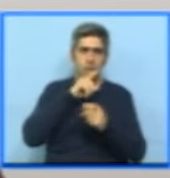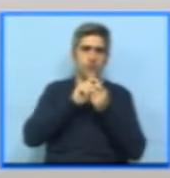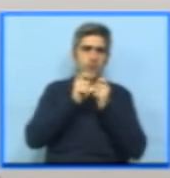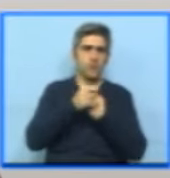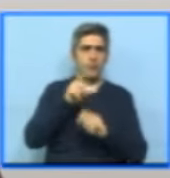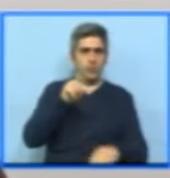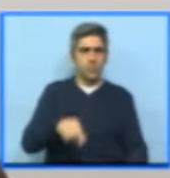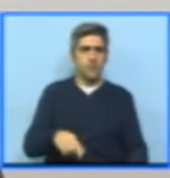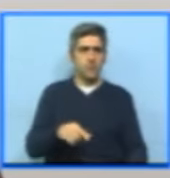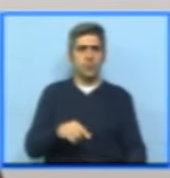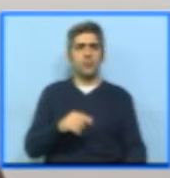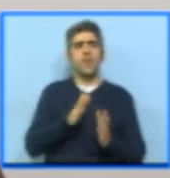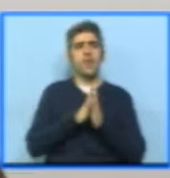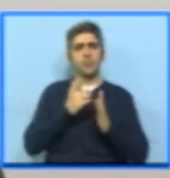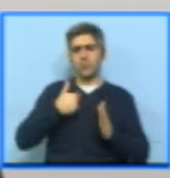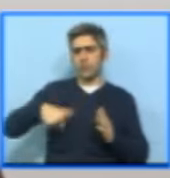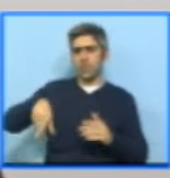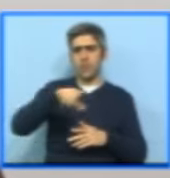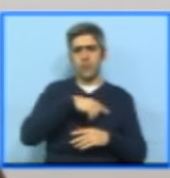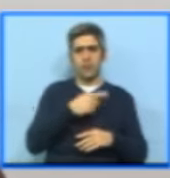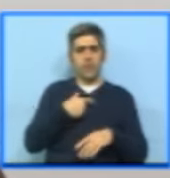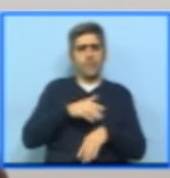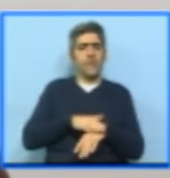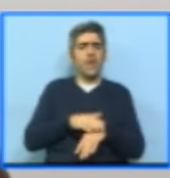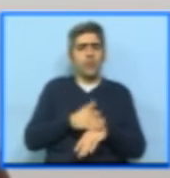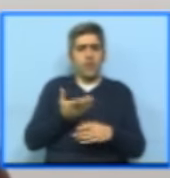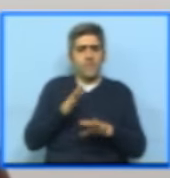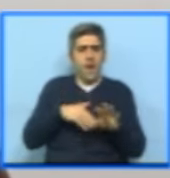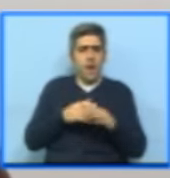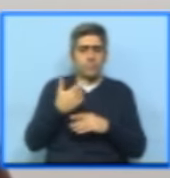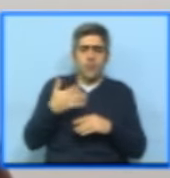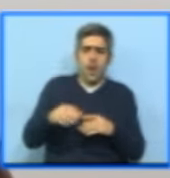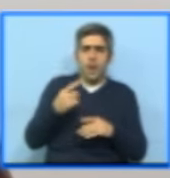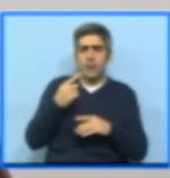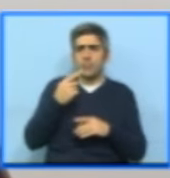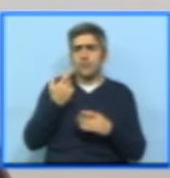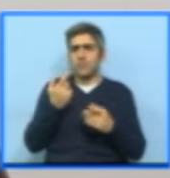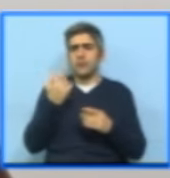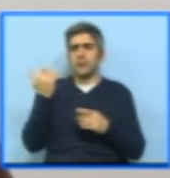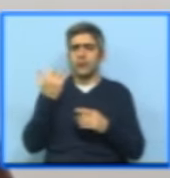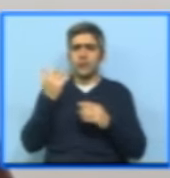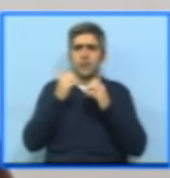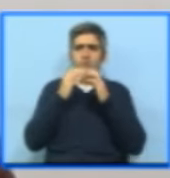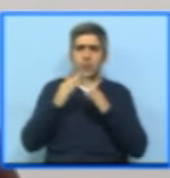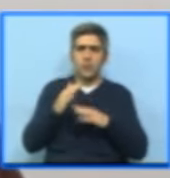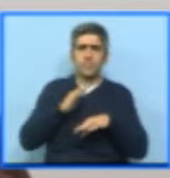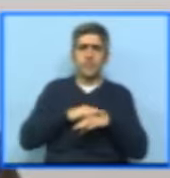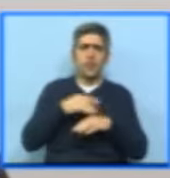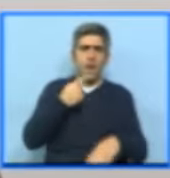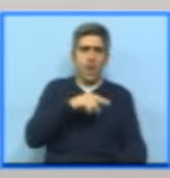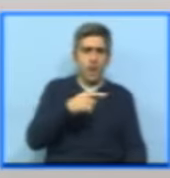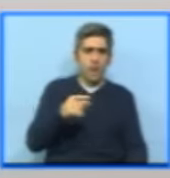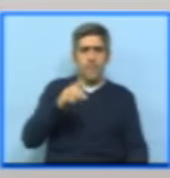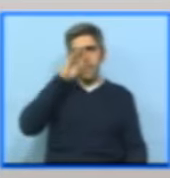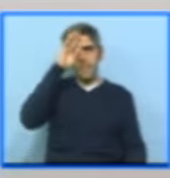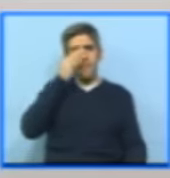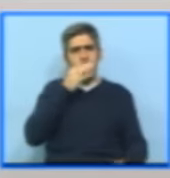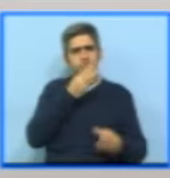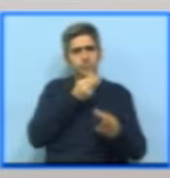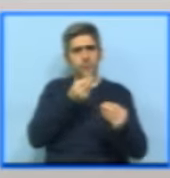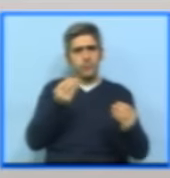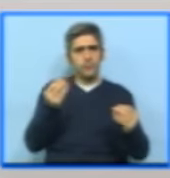mudar, porque a Igreja somos nós, e nós somos pecadores, quer dizer, e a Igreja tem instituições de pecado. Olha, este Papa não tem falado